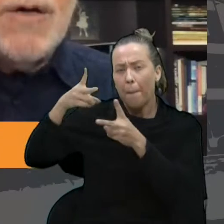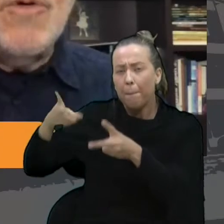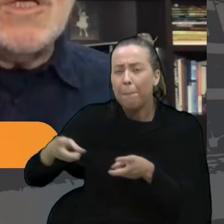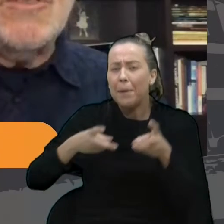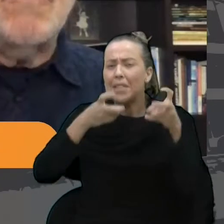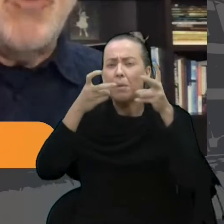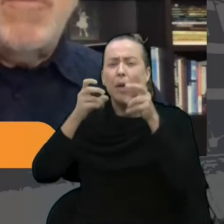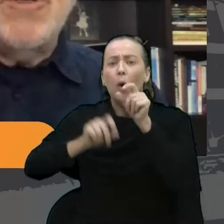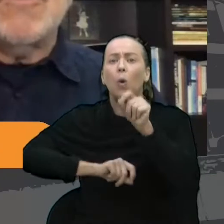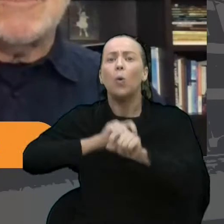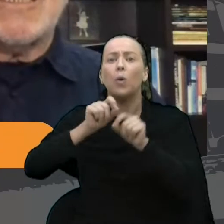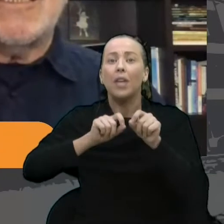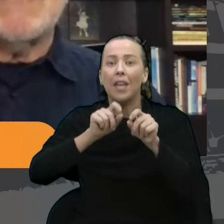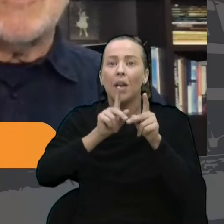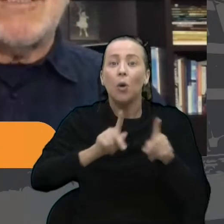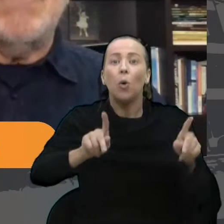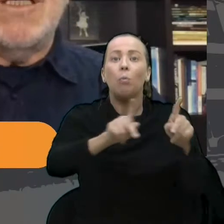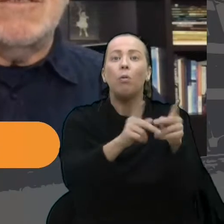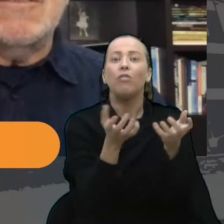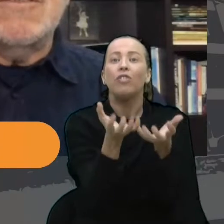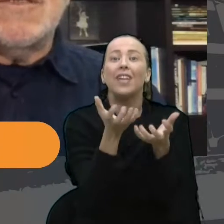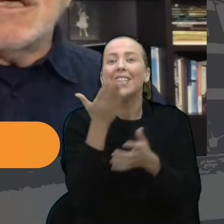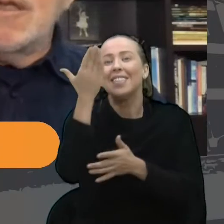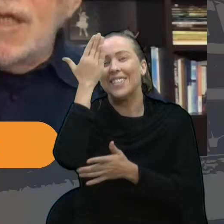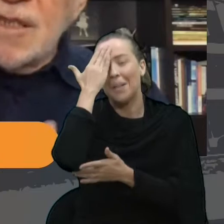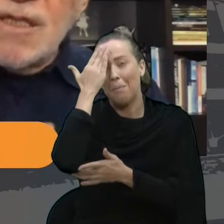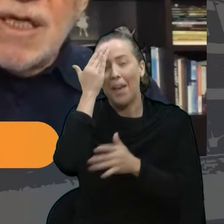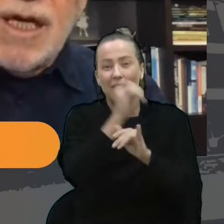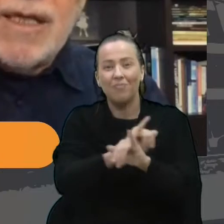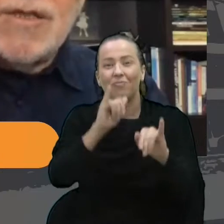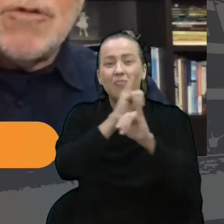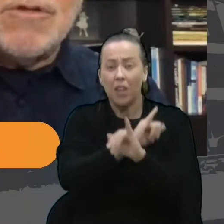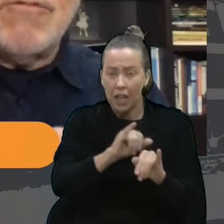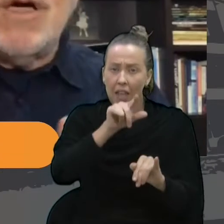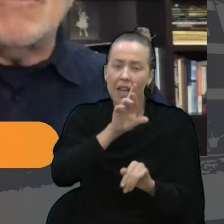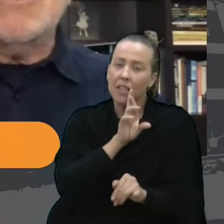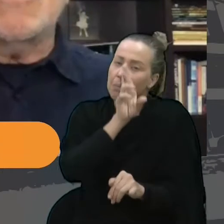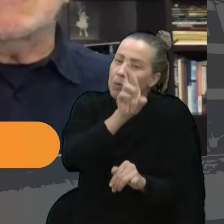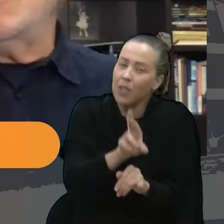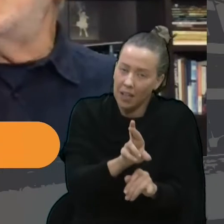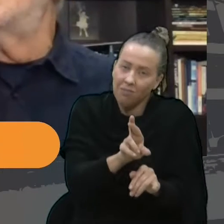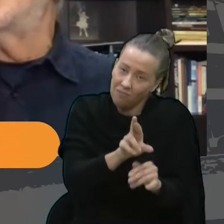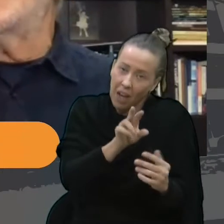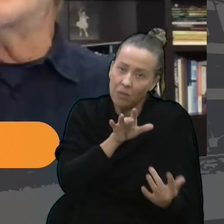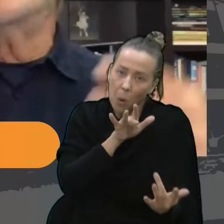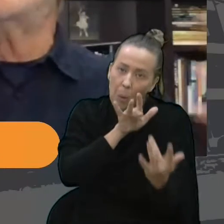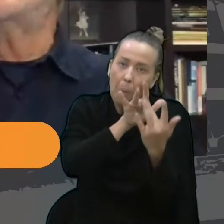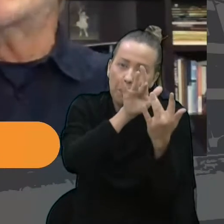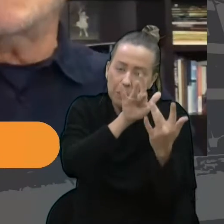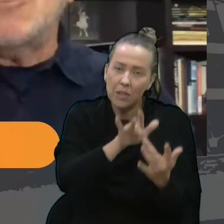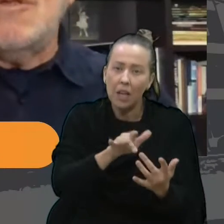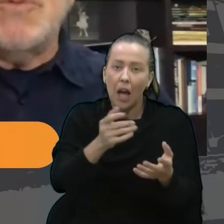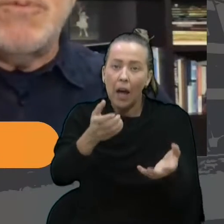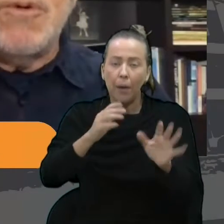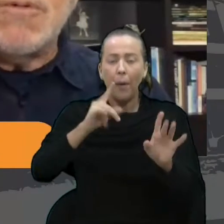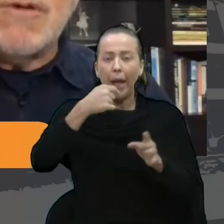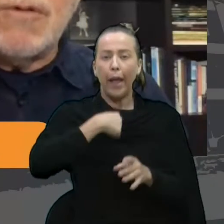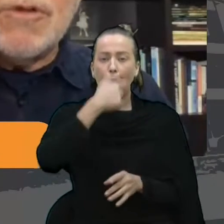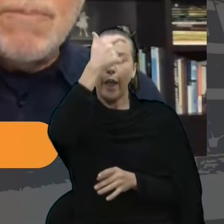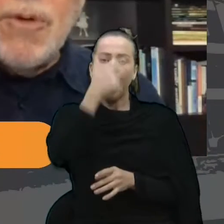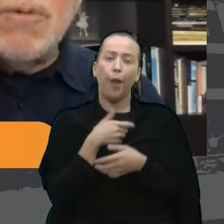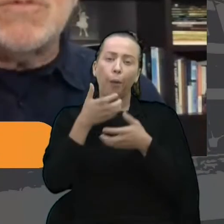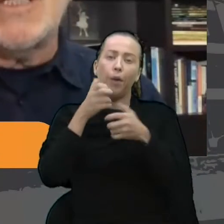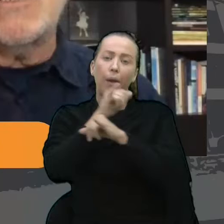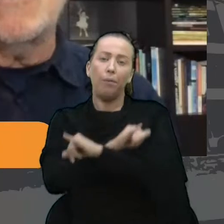perceber o que o público está querendo saber, né? E atender a isso. Não é o que eu quero transmitir para o público, é o que